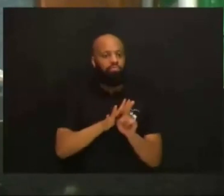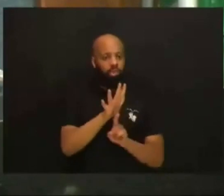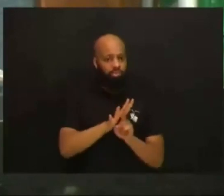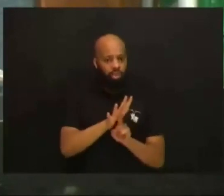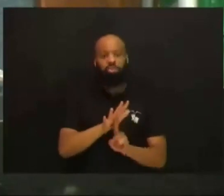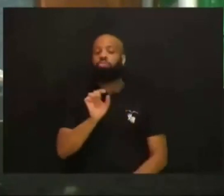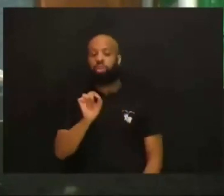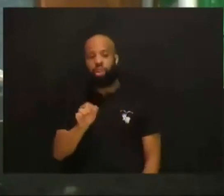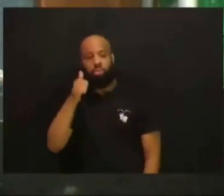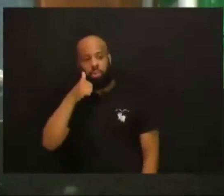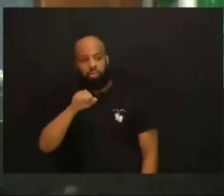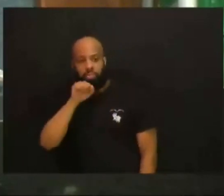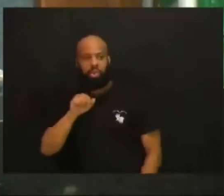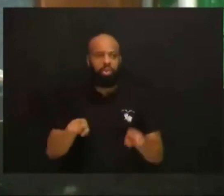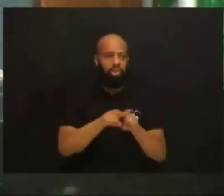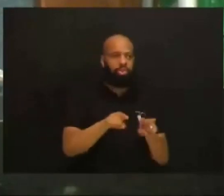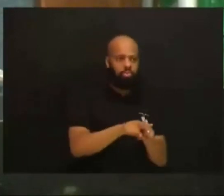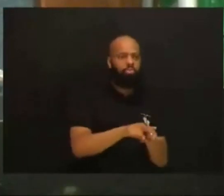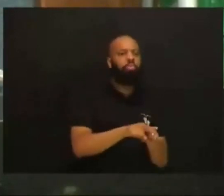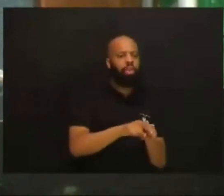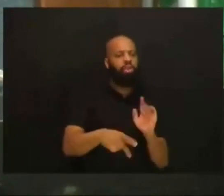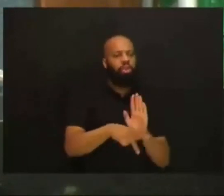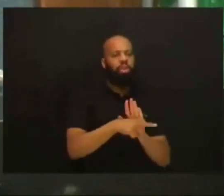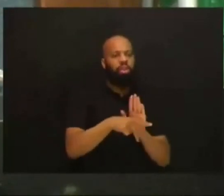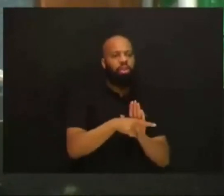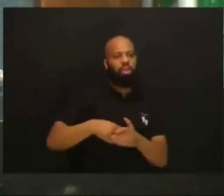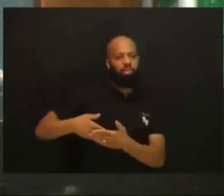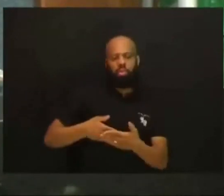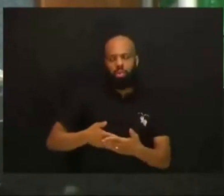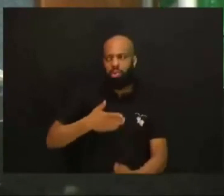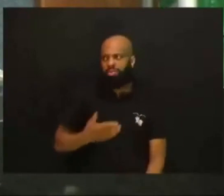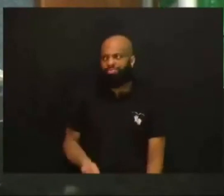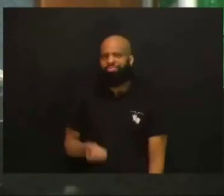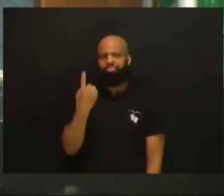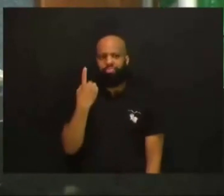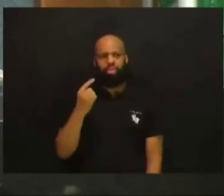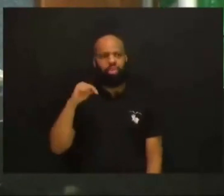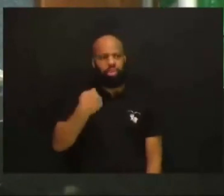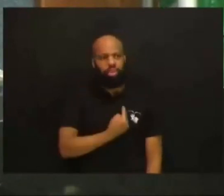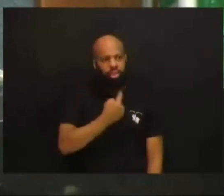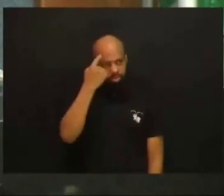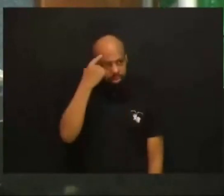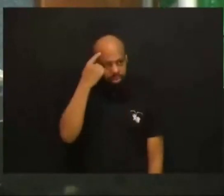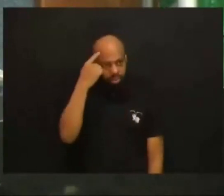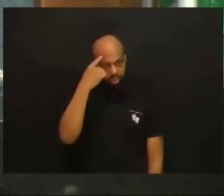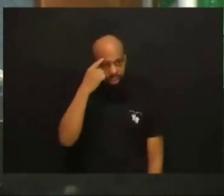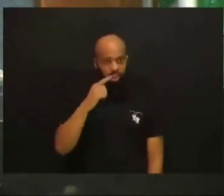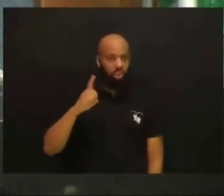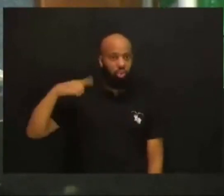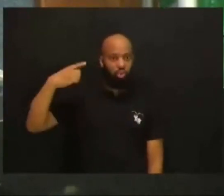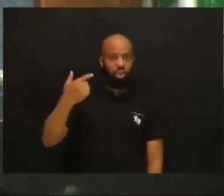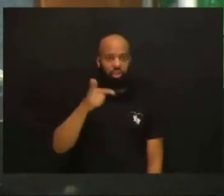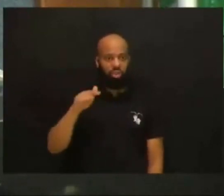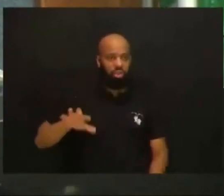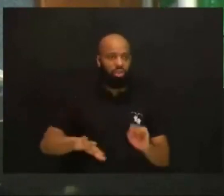tão claro, porque para mim é bastante absurdo a gente pensar que no direito não existe uma garantia desta